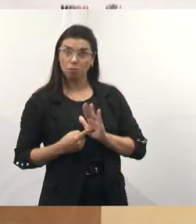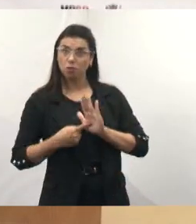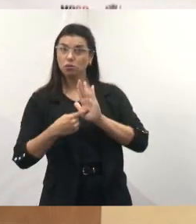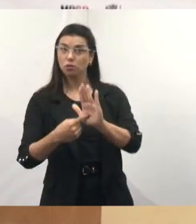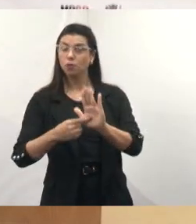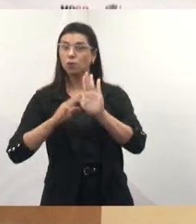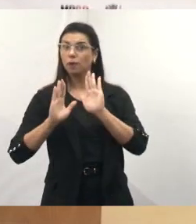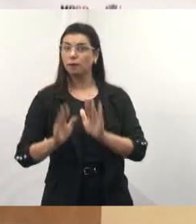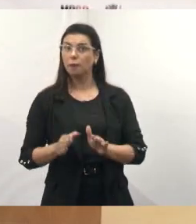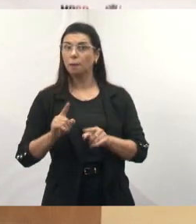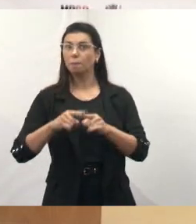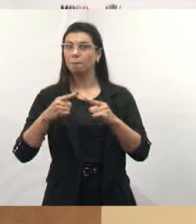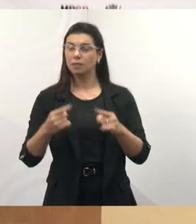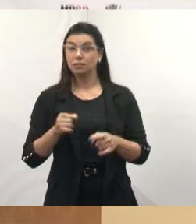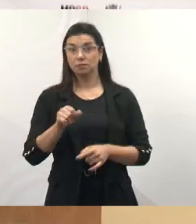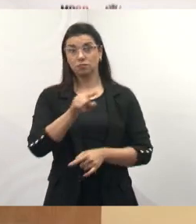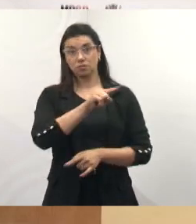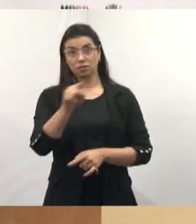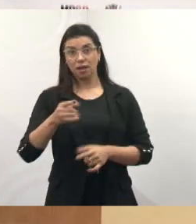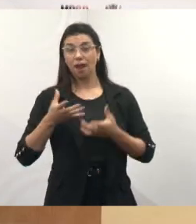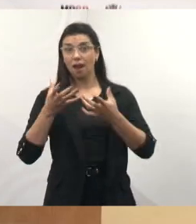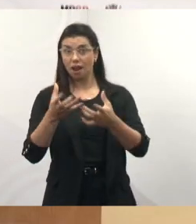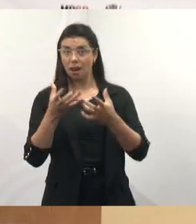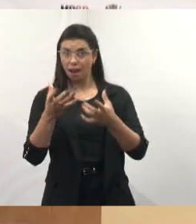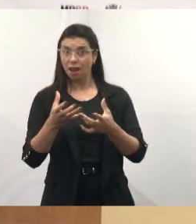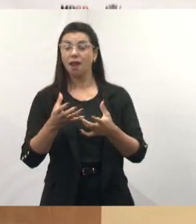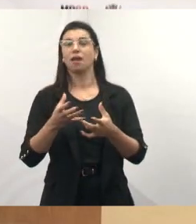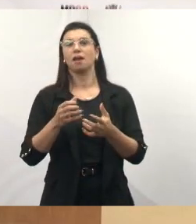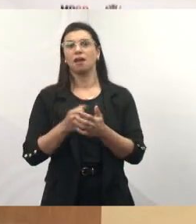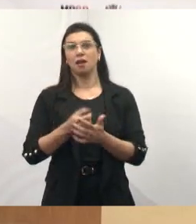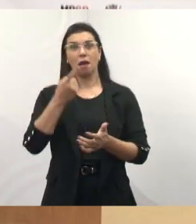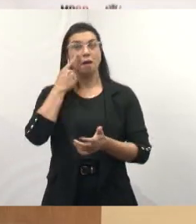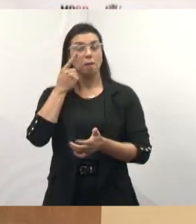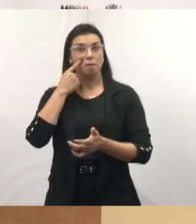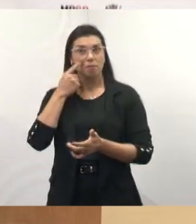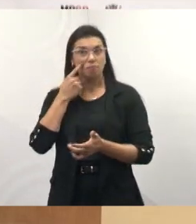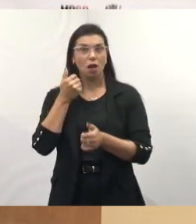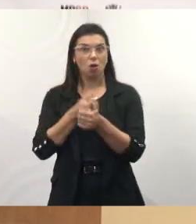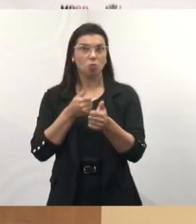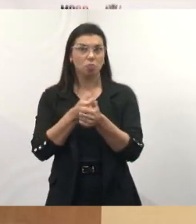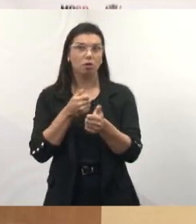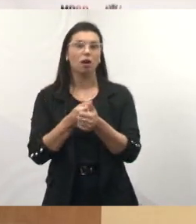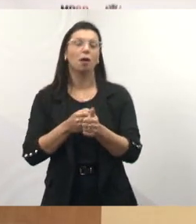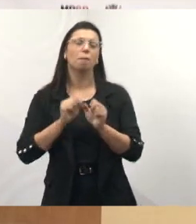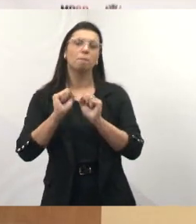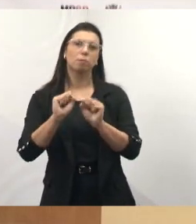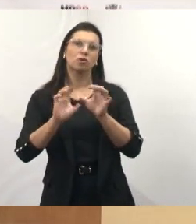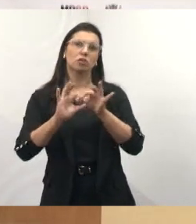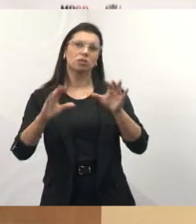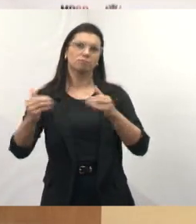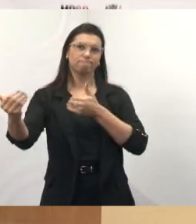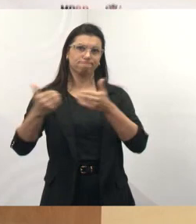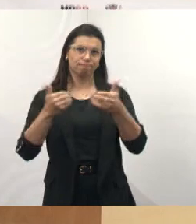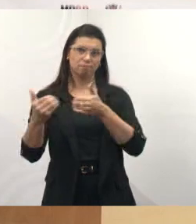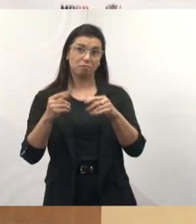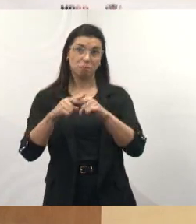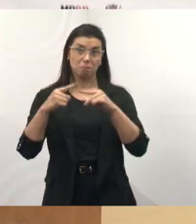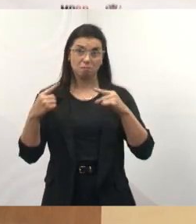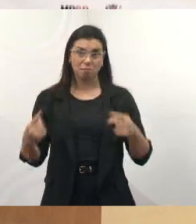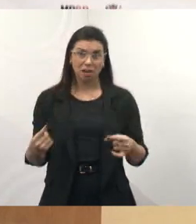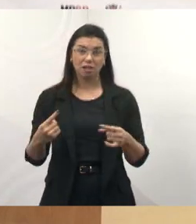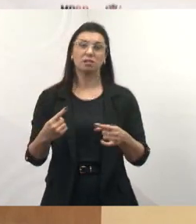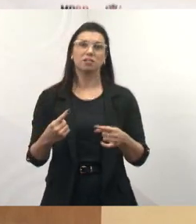ouvir um pouquinho mais, venha até o nosso gabinete, a gente conversa um pouco mais sobre isso. Mas finalizando, parecer